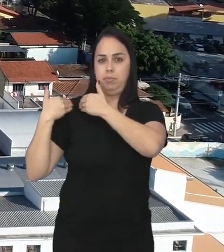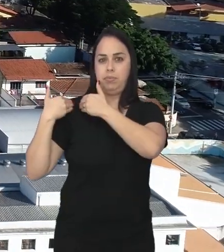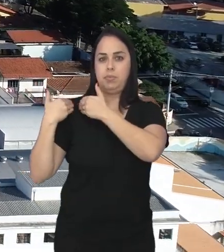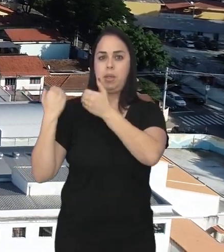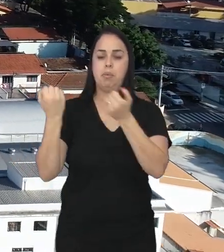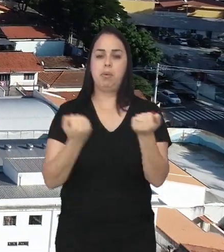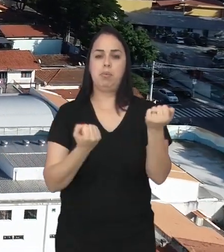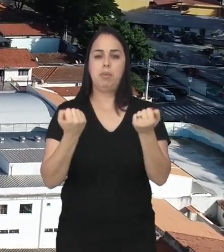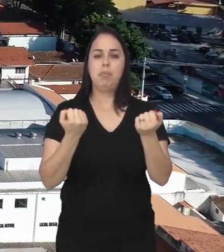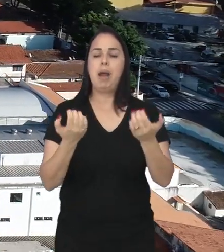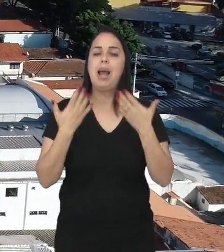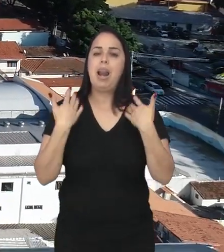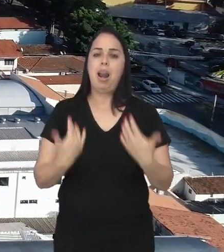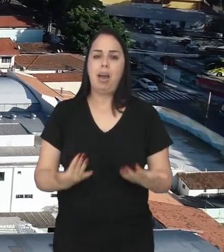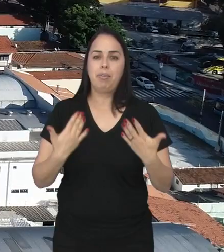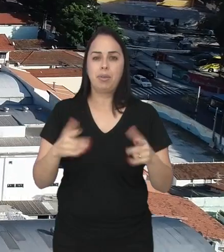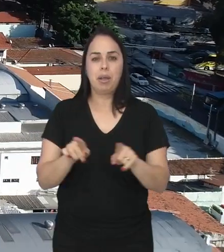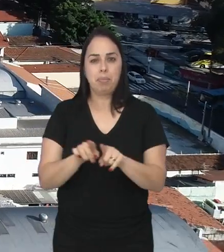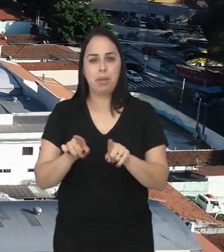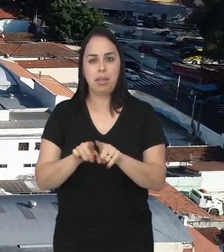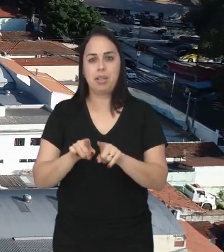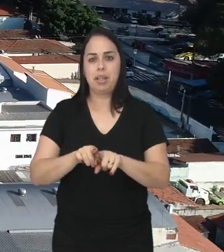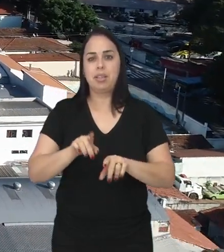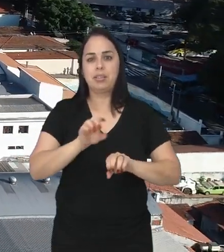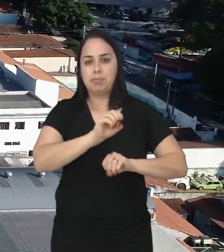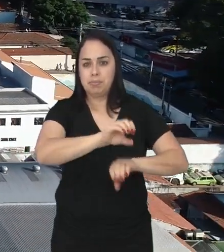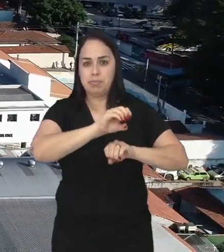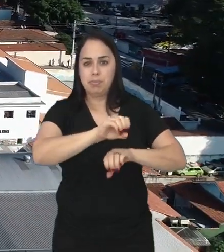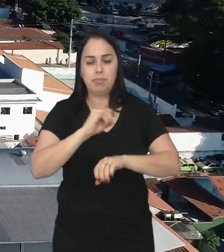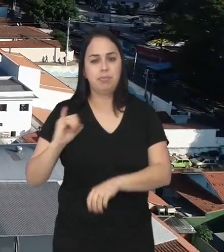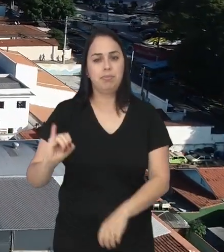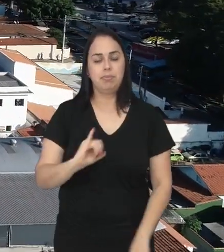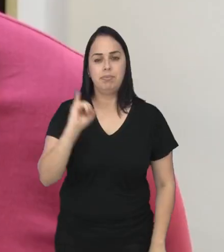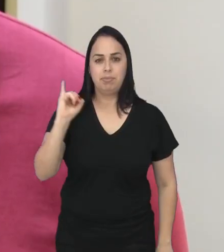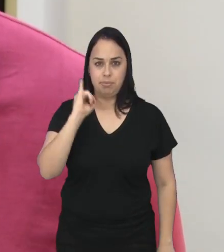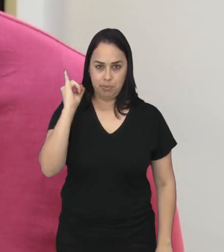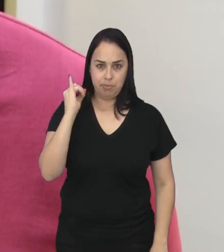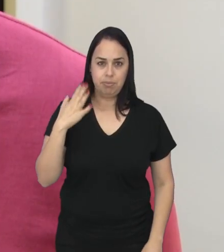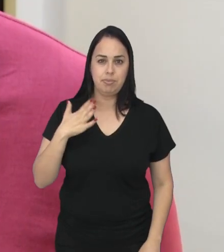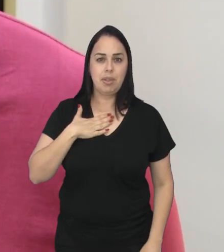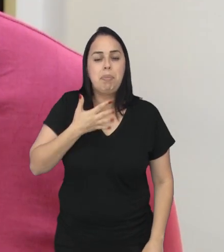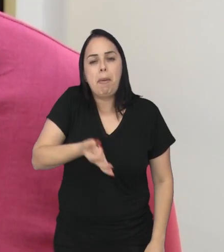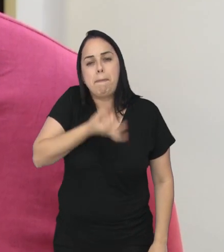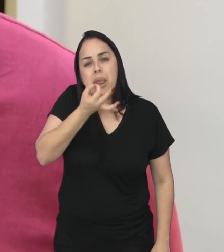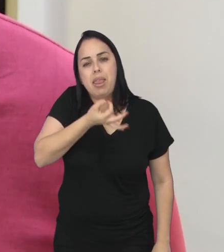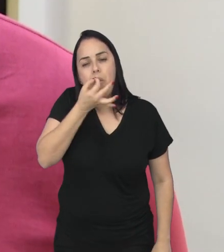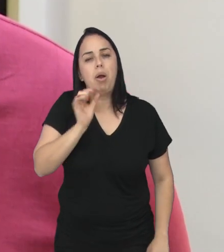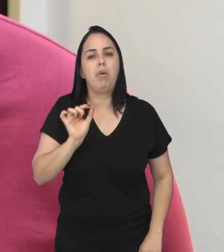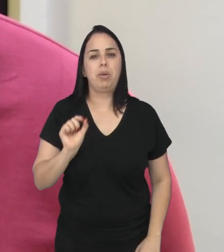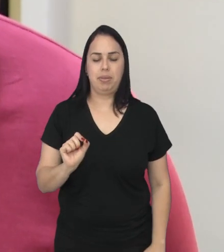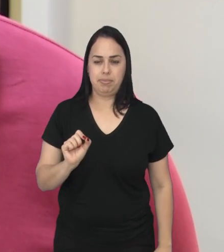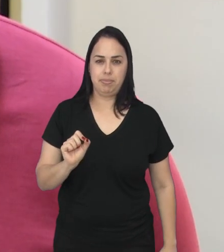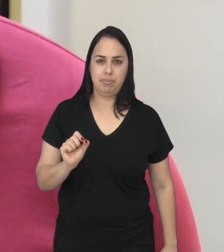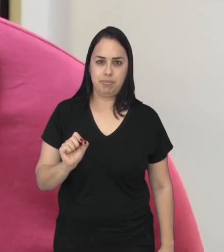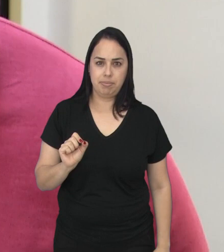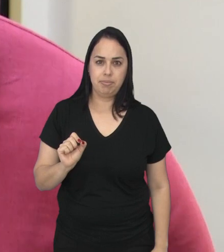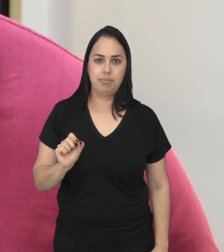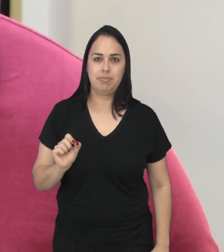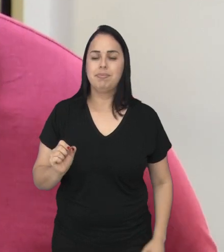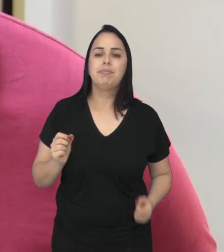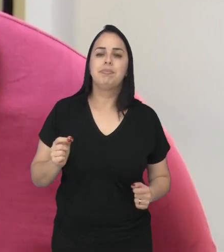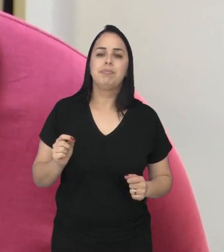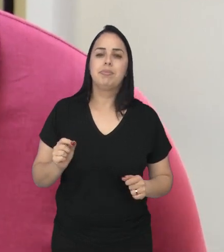tenhamos um trânsito mais harmônico e destaca o papel da educação o trânsito na minha opinião ele